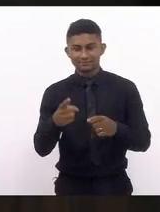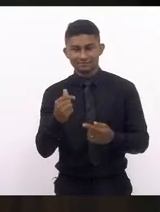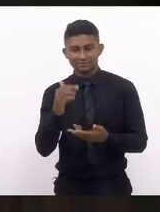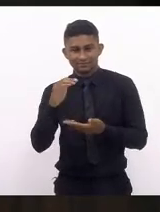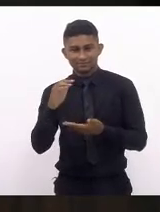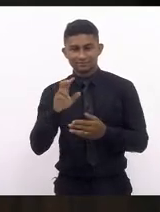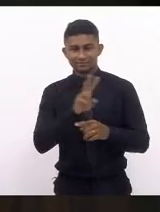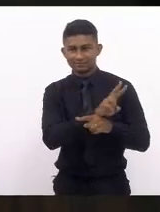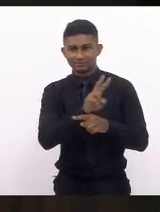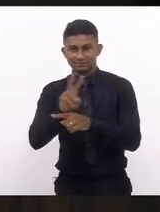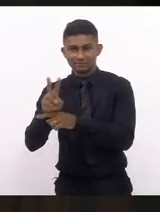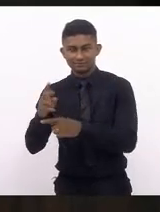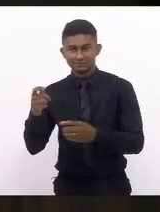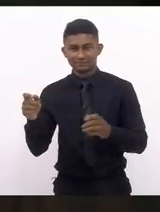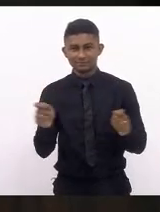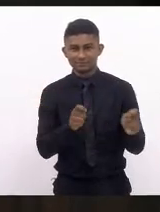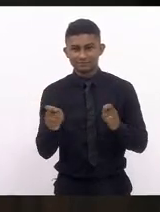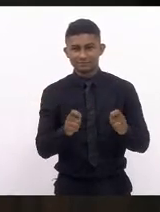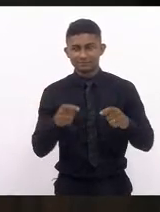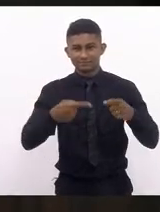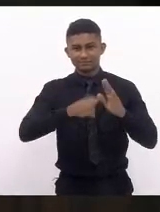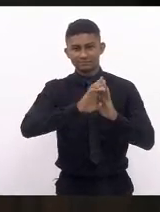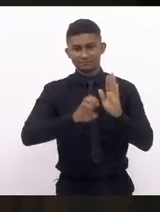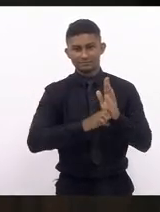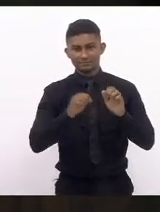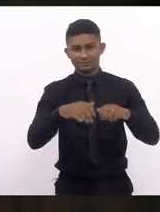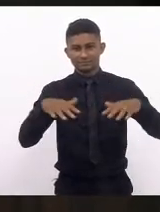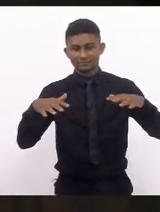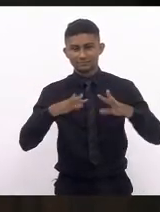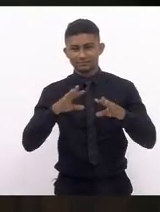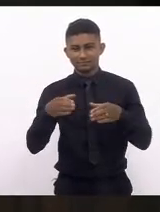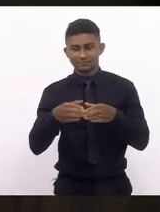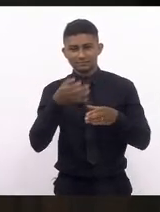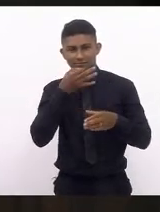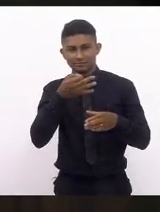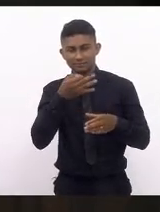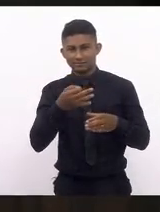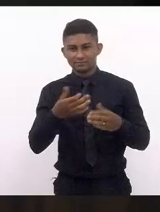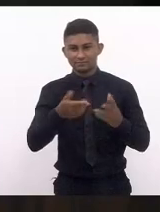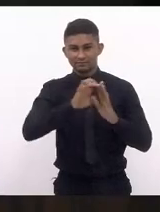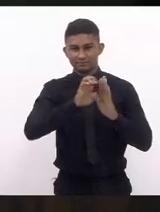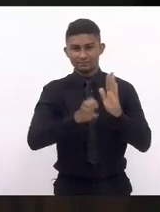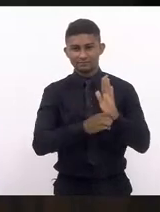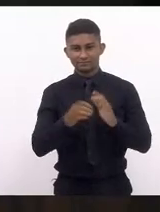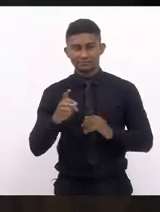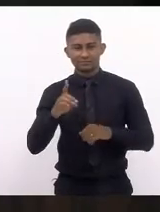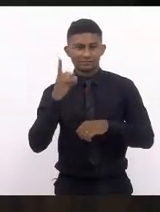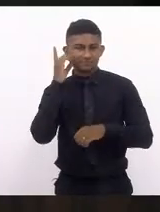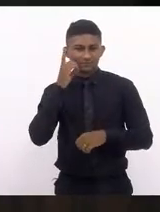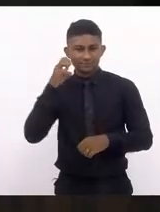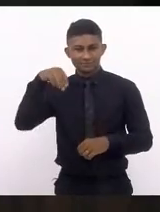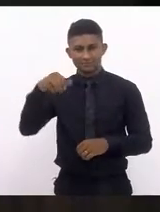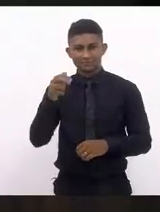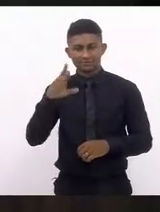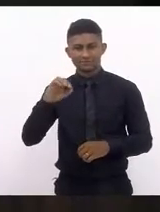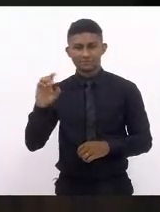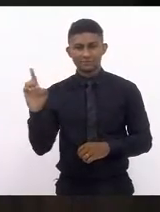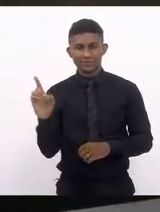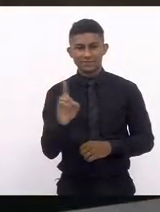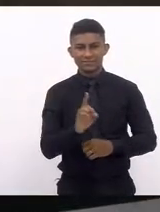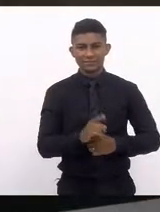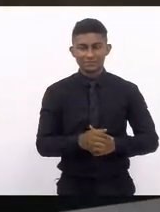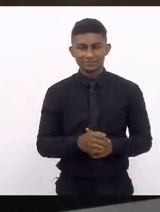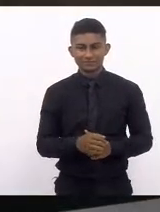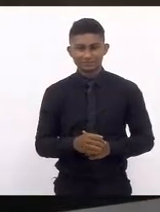orçamento e fiscalização financeira e controle as emendas de plenário vai emitir parecer sobre as emendas de plenário Deputado massa pode ver sobre